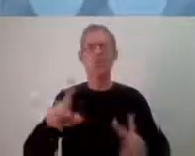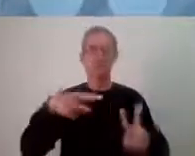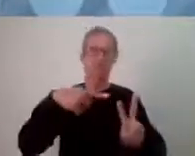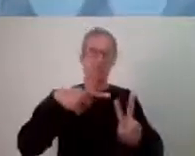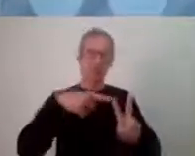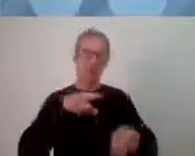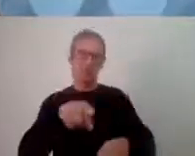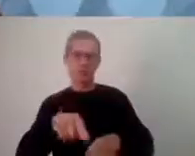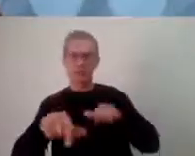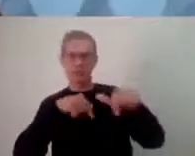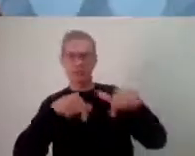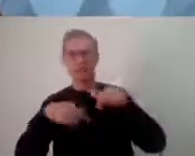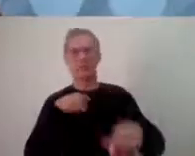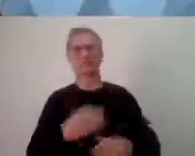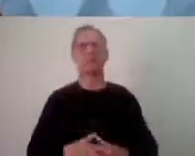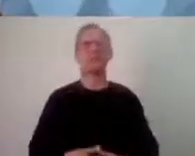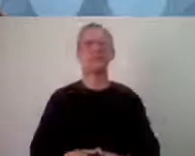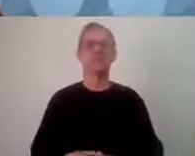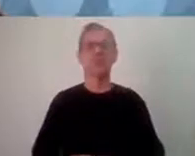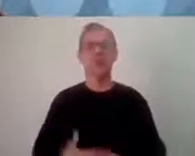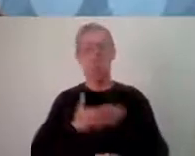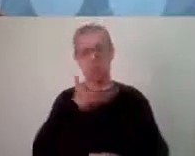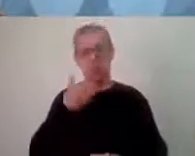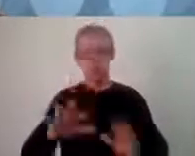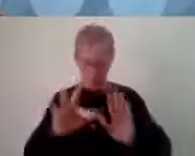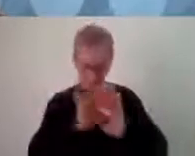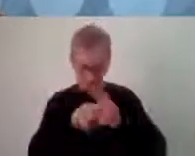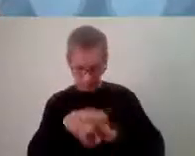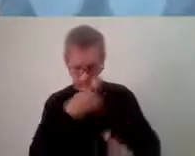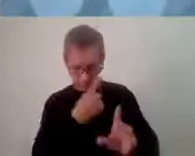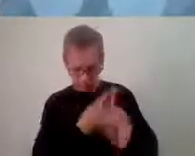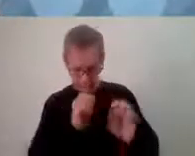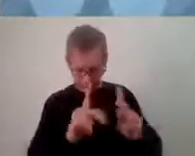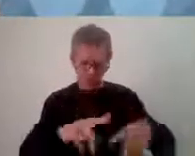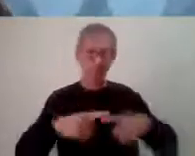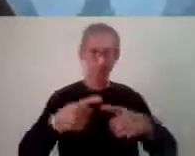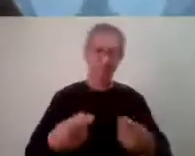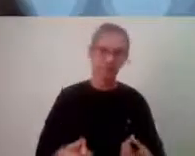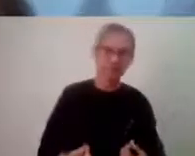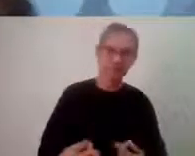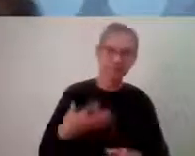aí, você trabalha ali com a melhor forma que você encontrar, tá?